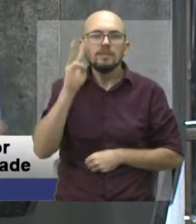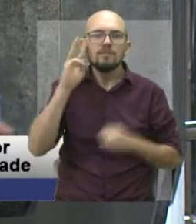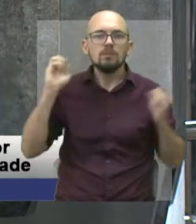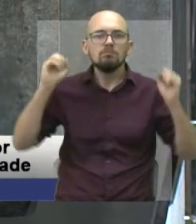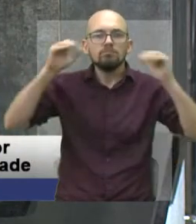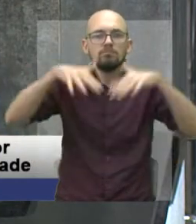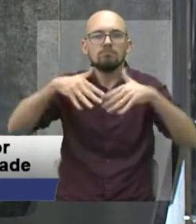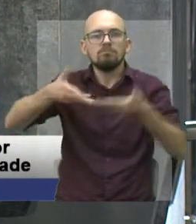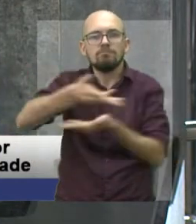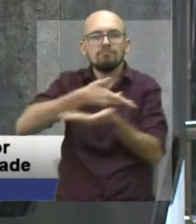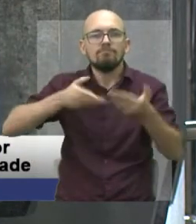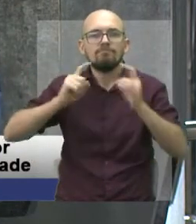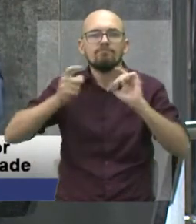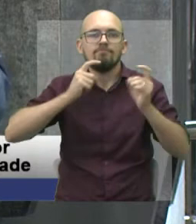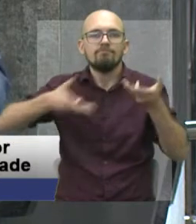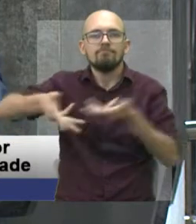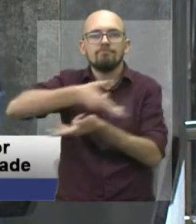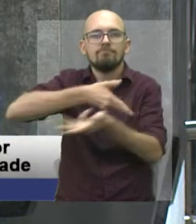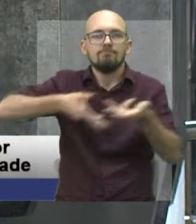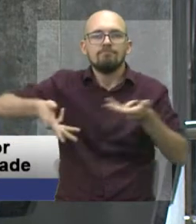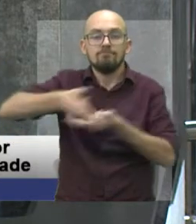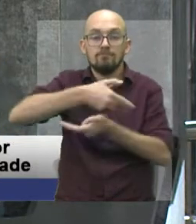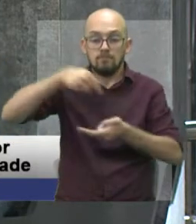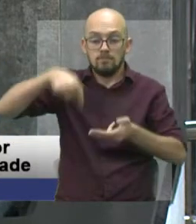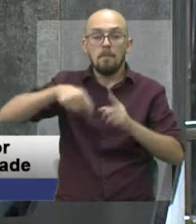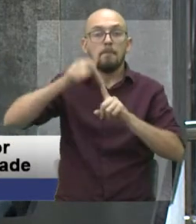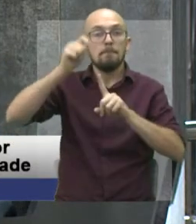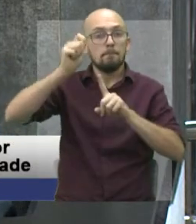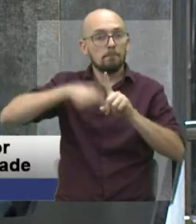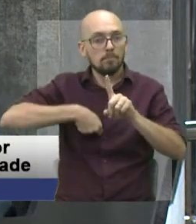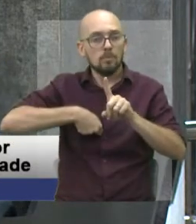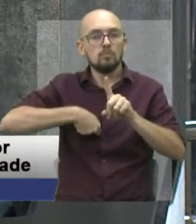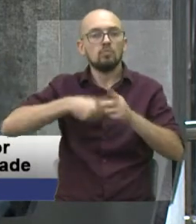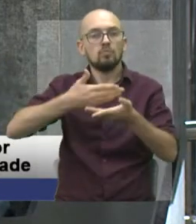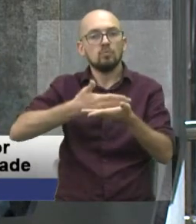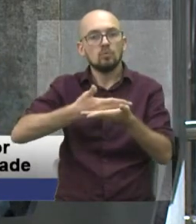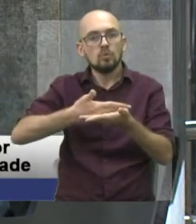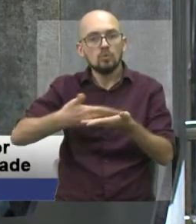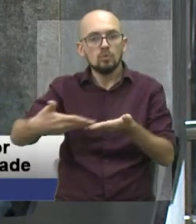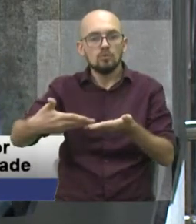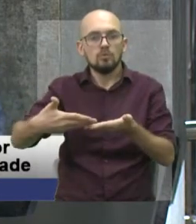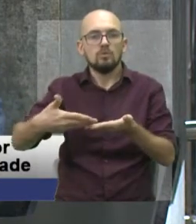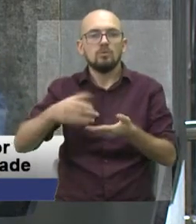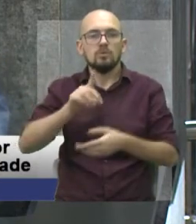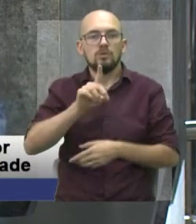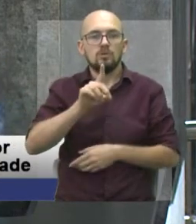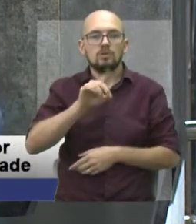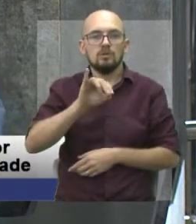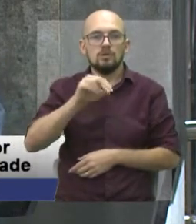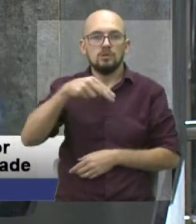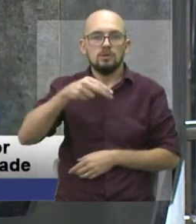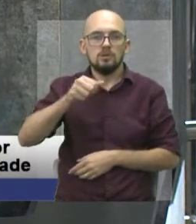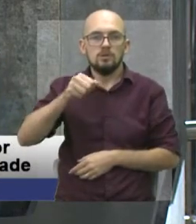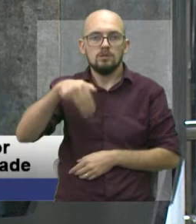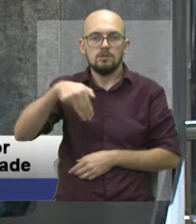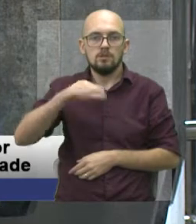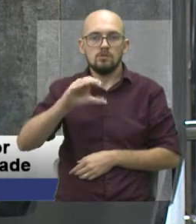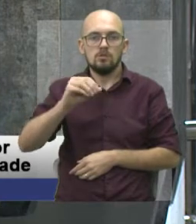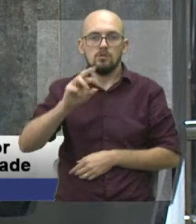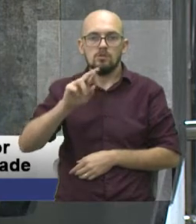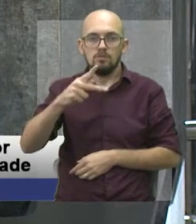Esse mês nós iniciamos as reuniões junto da Enancorp, todas as terças-feiras às 8